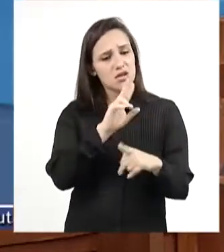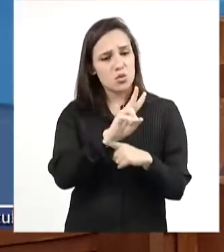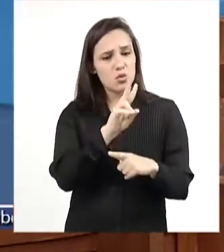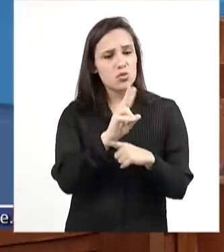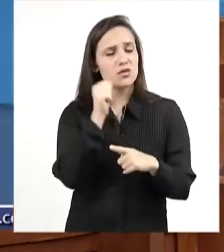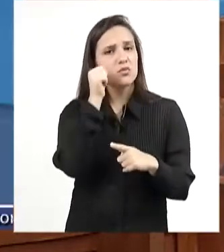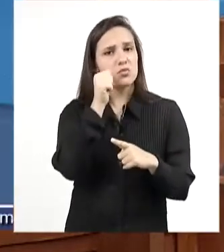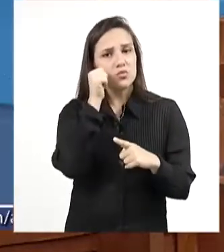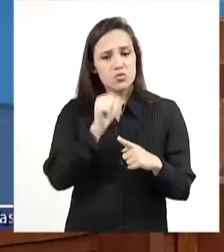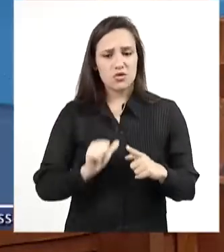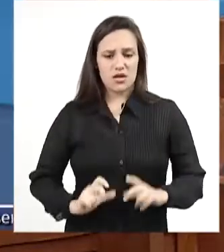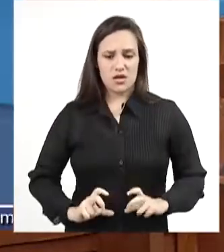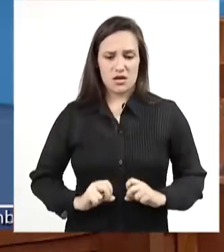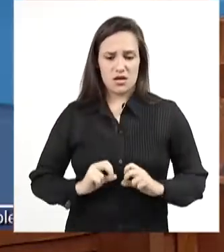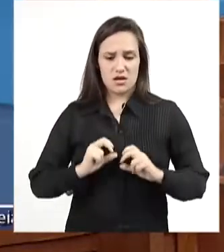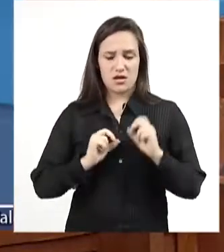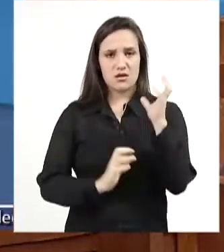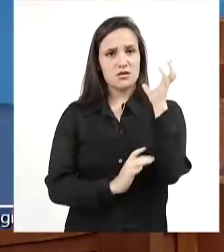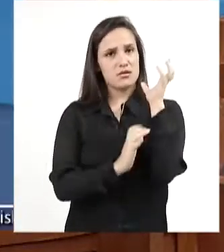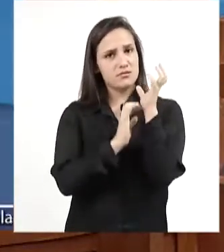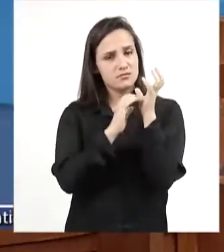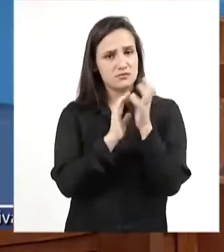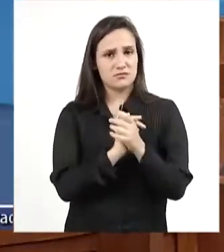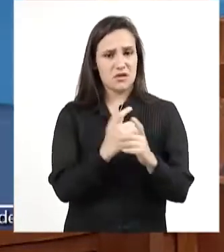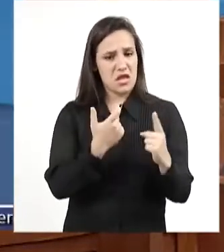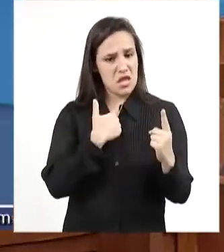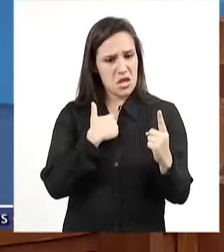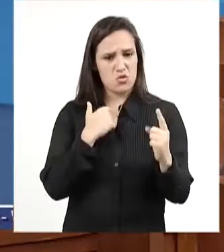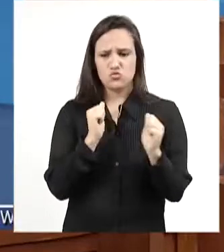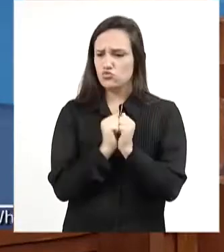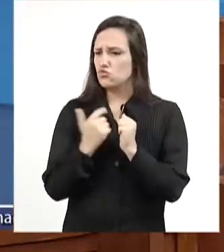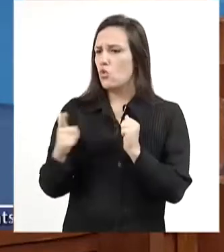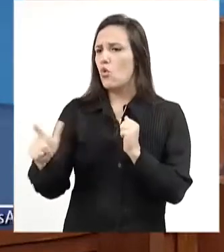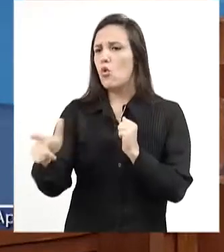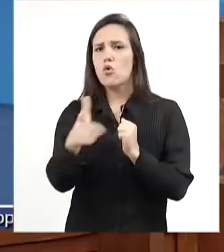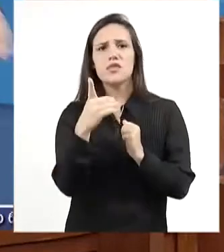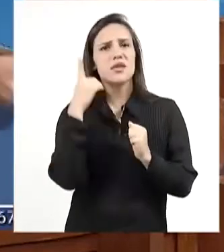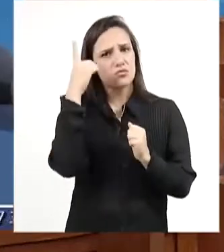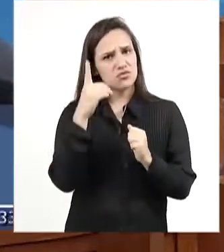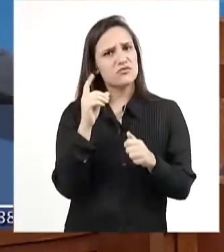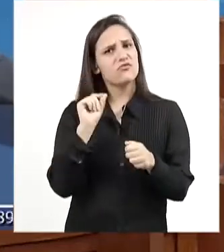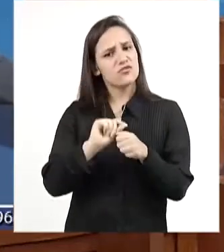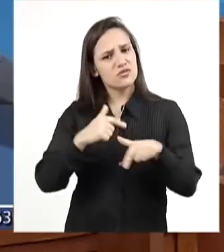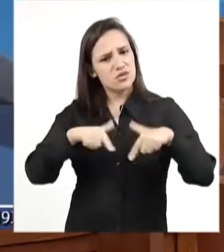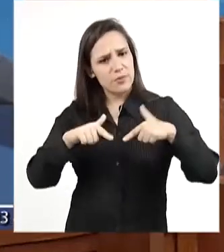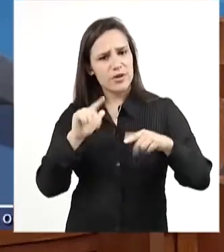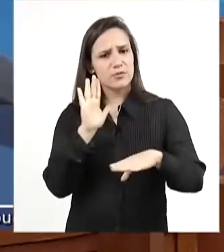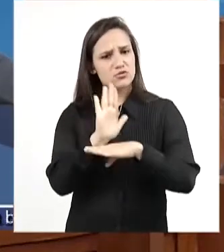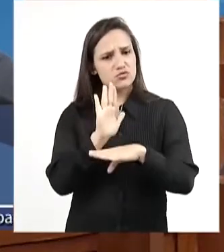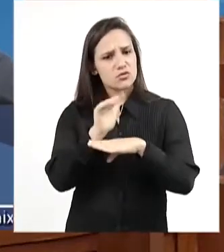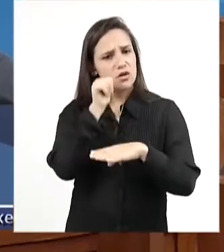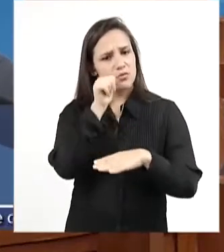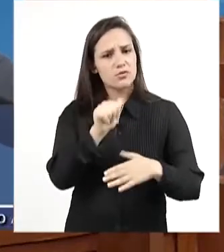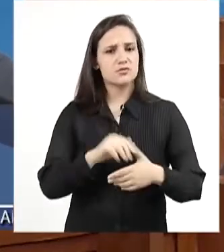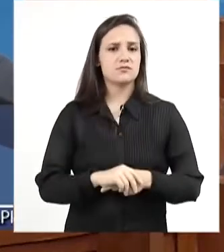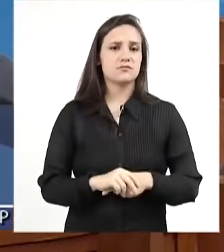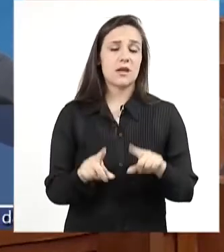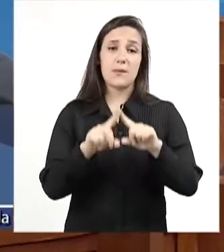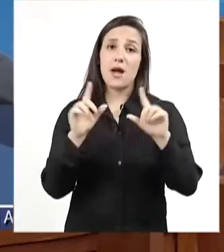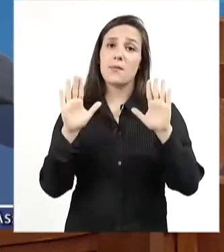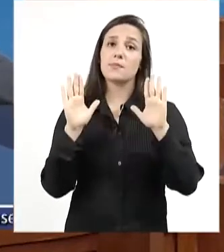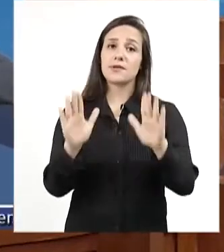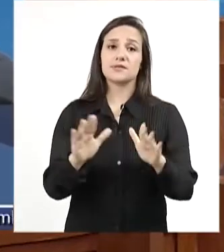câncer, fruto das nossas emendas. E não é só eu não, muitos colegas têm feito esse trabalho aqui.